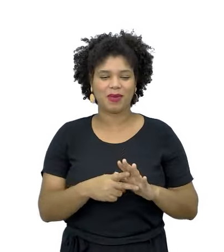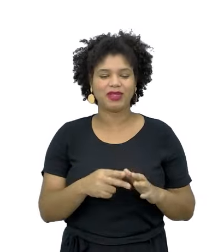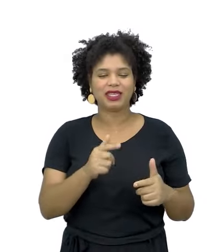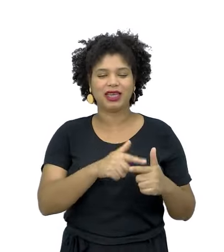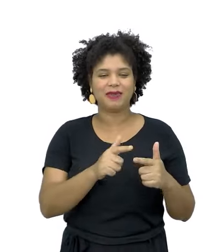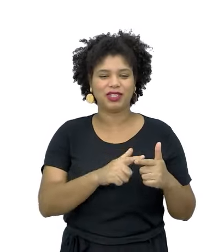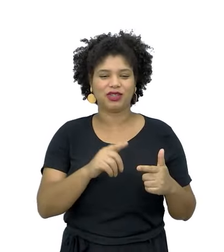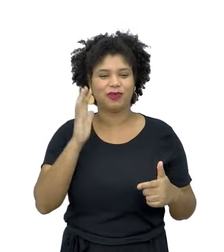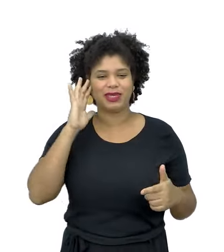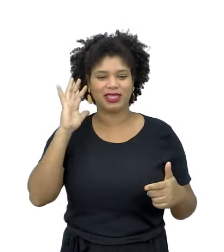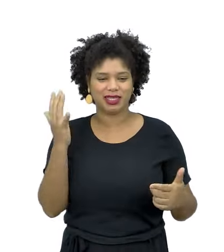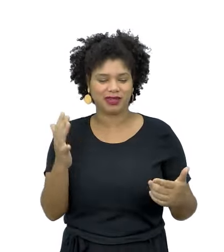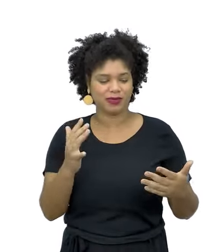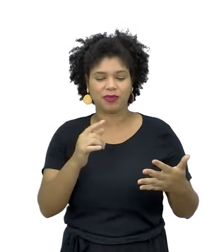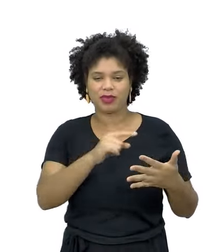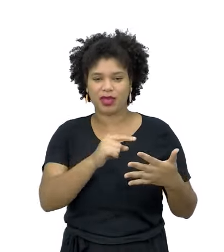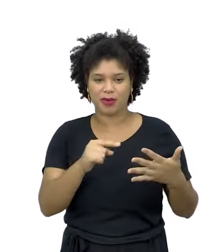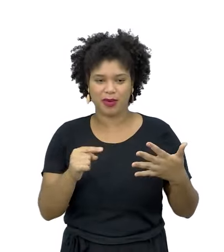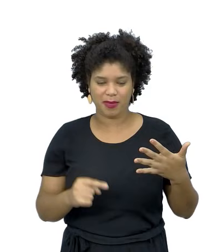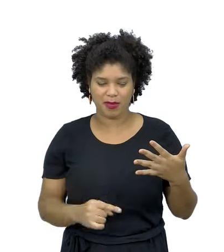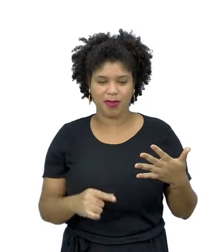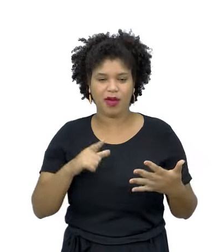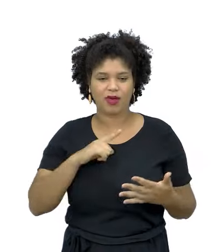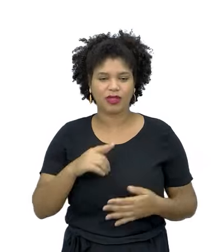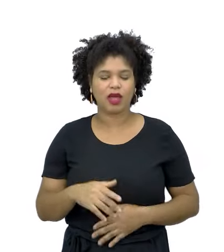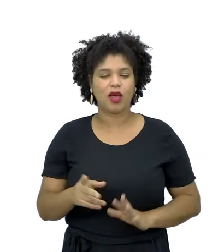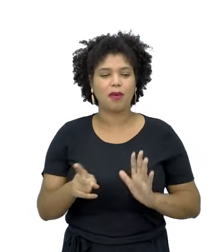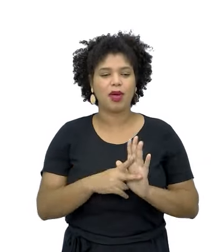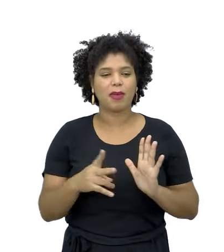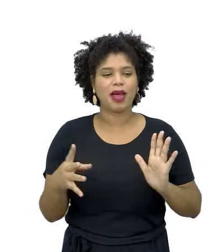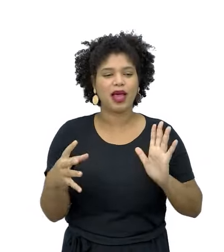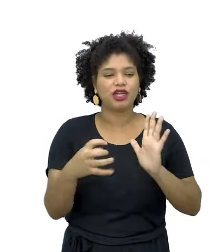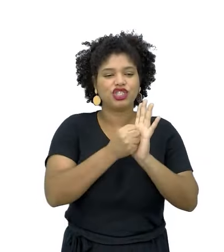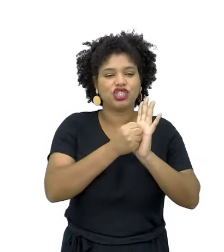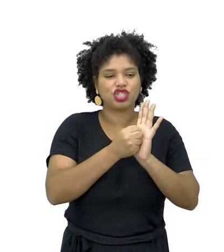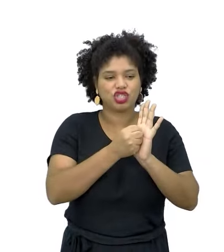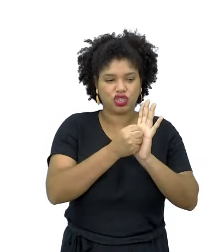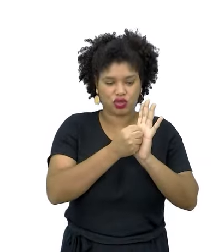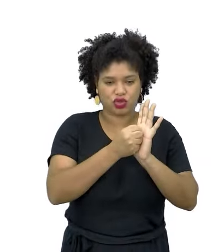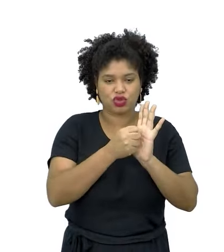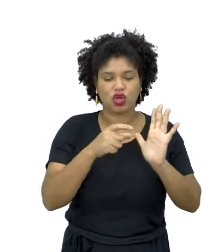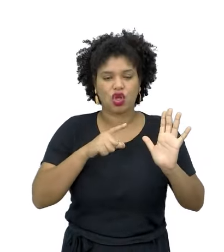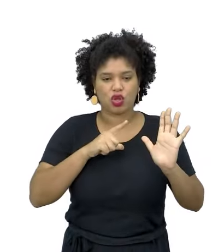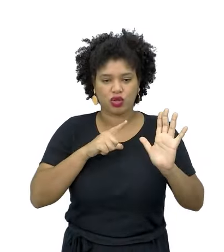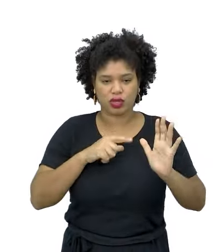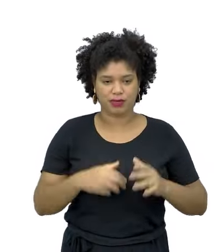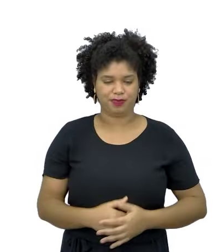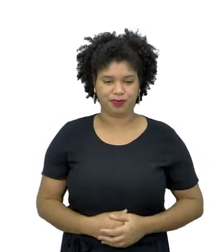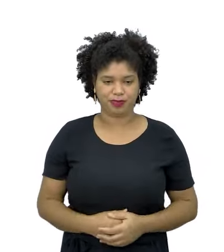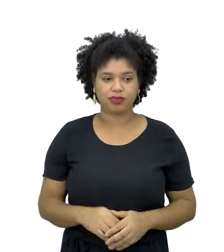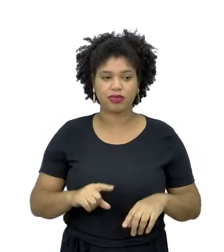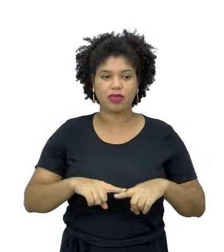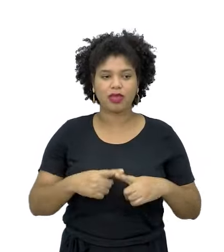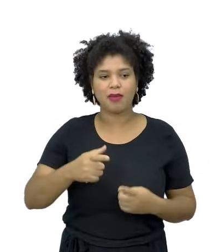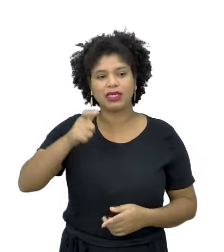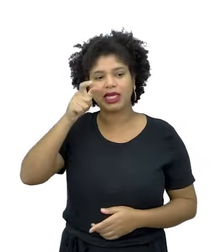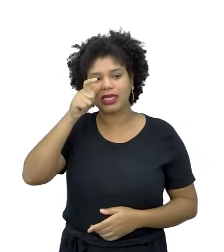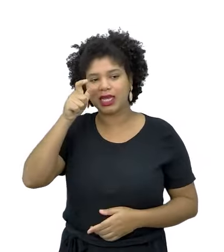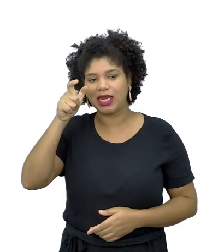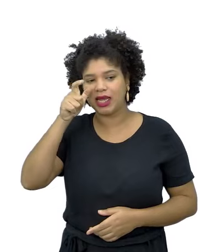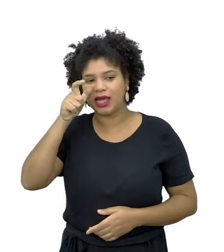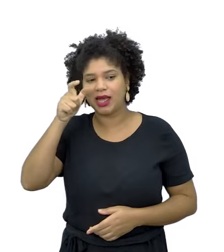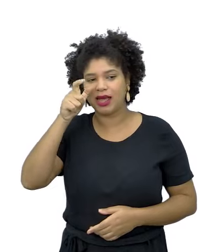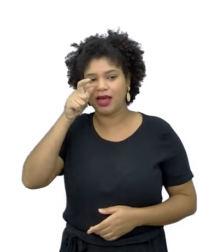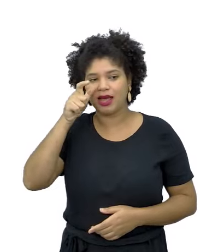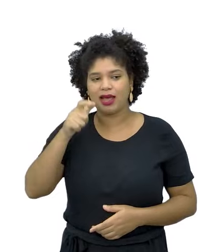bom? Depois, o próximo é o registro das resoluções na lousa. É interessante, né, que se